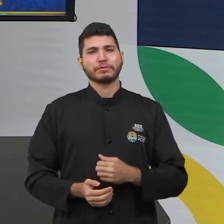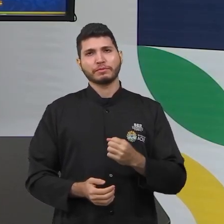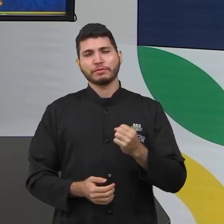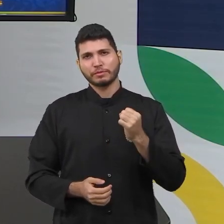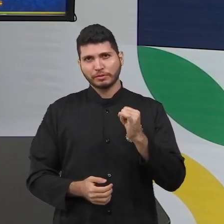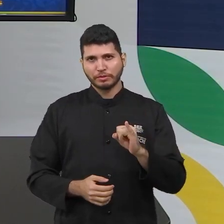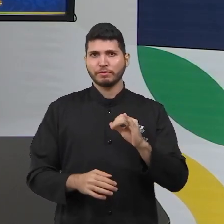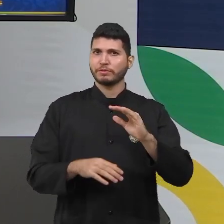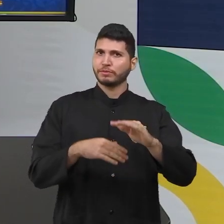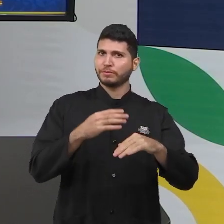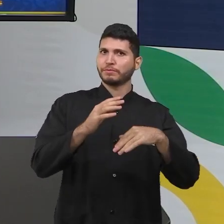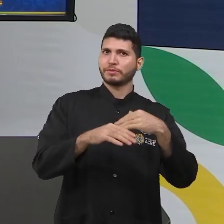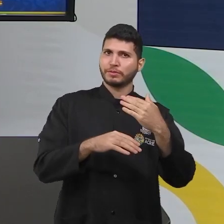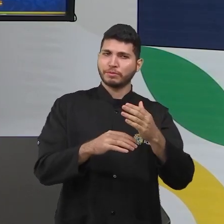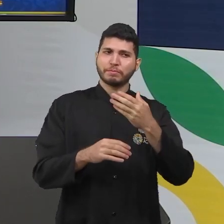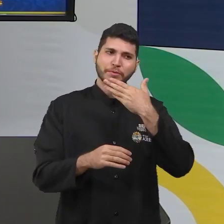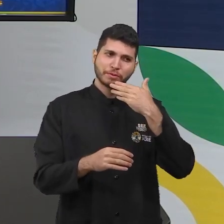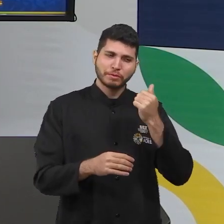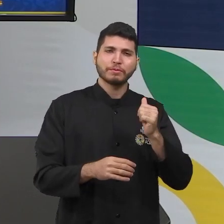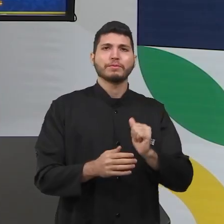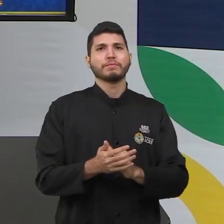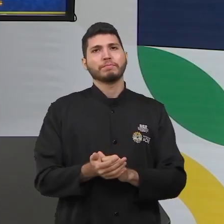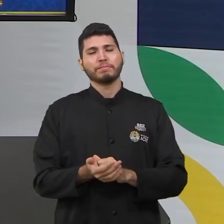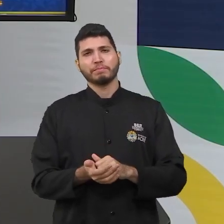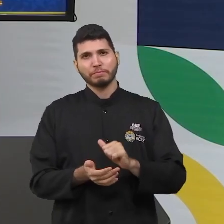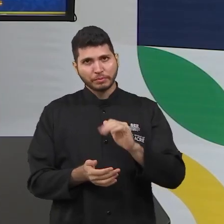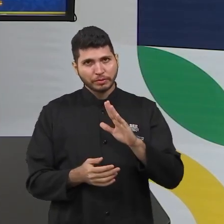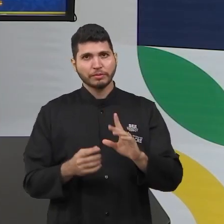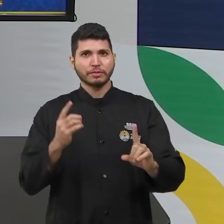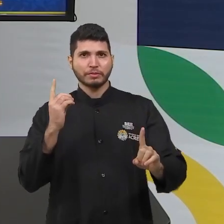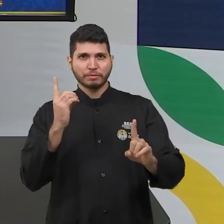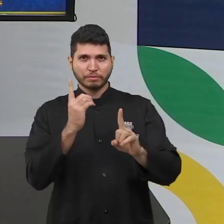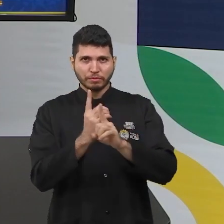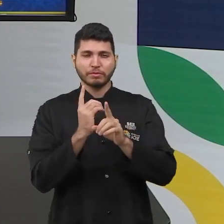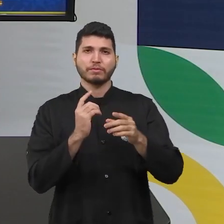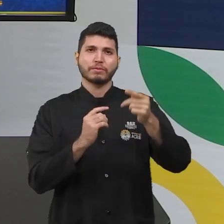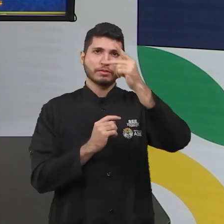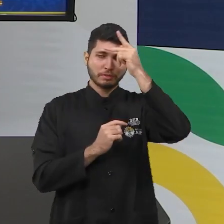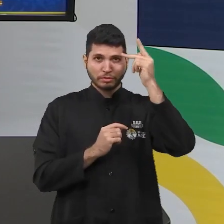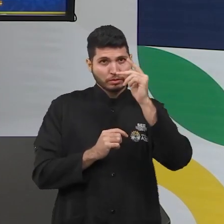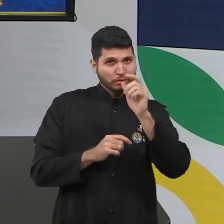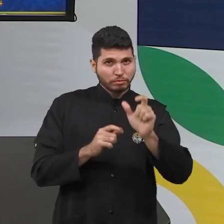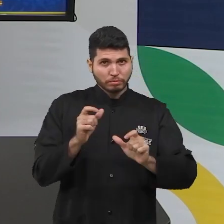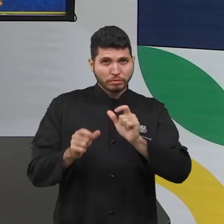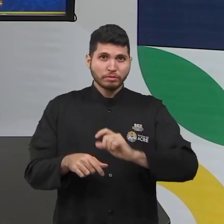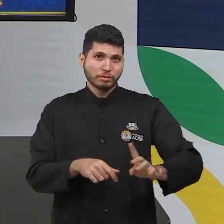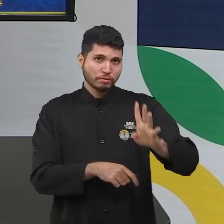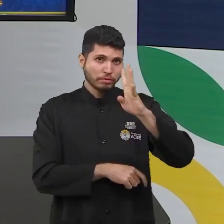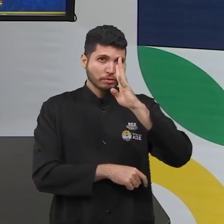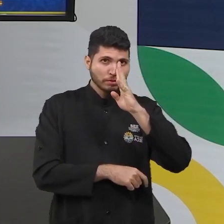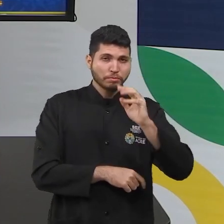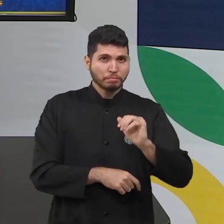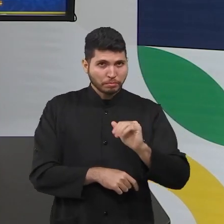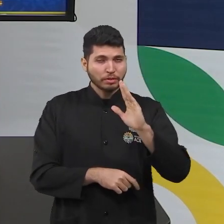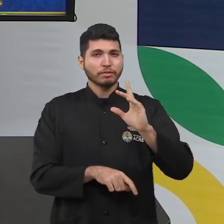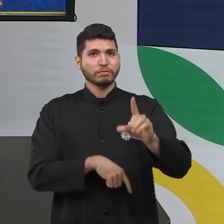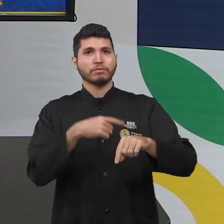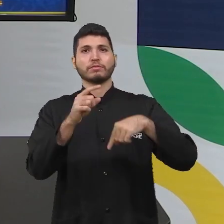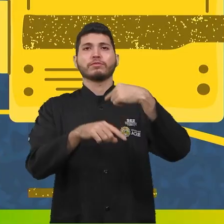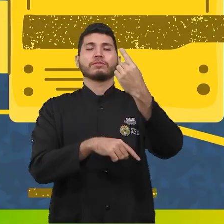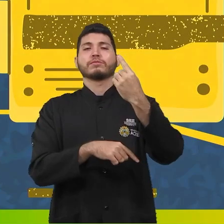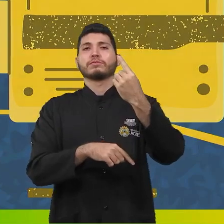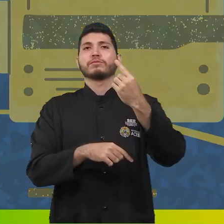do personagem, mais identificação vai ter com o público e mais sucesso a novela vai ter.